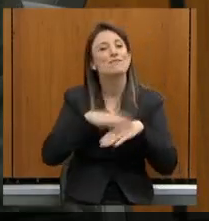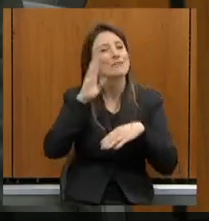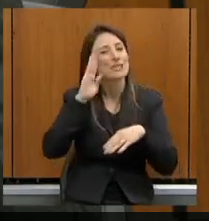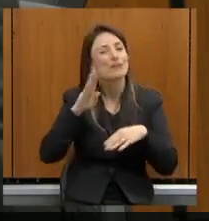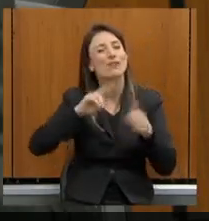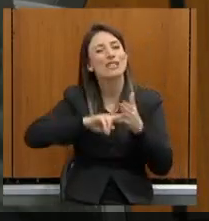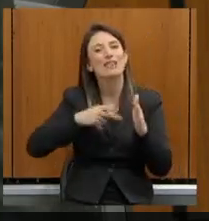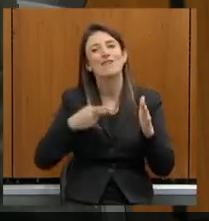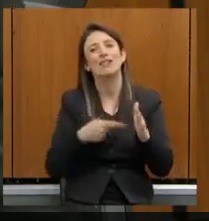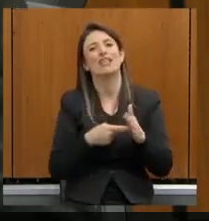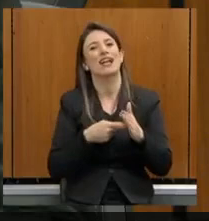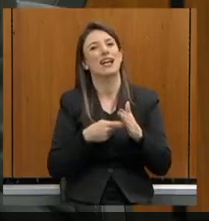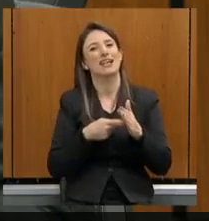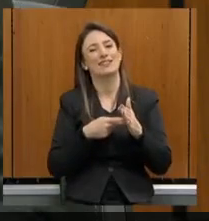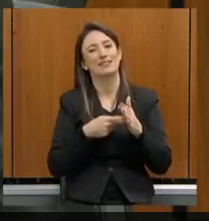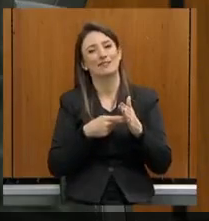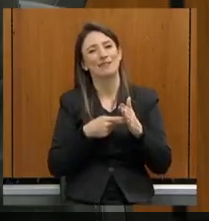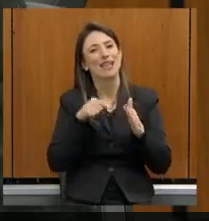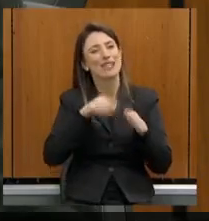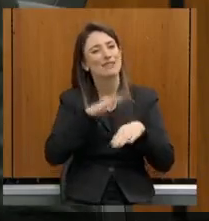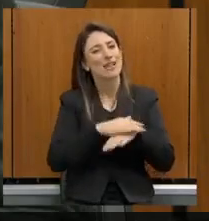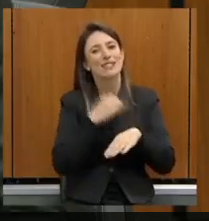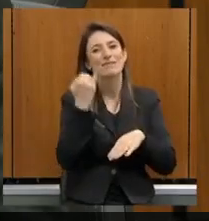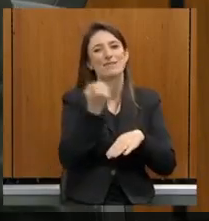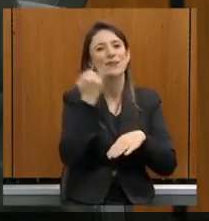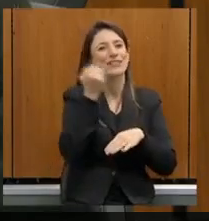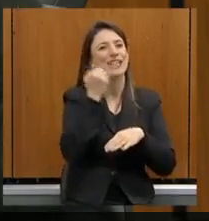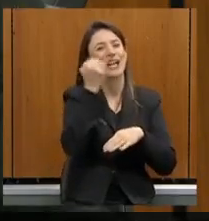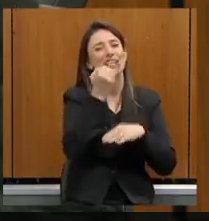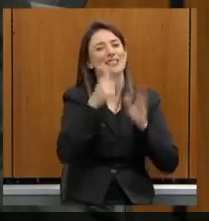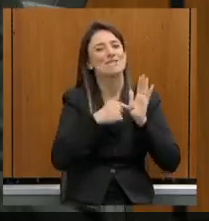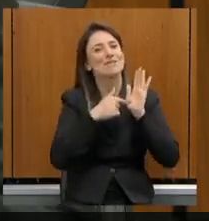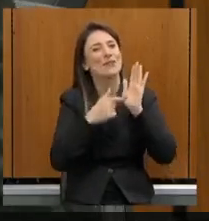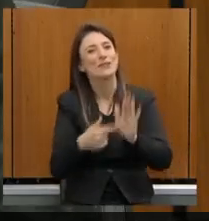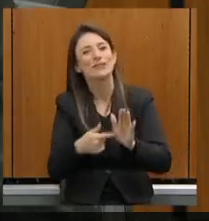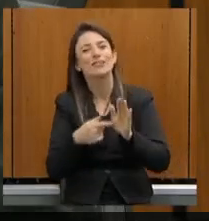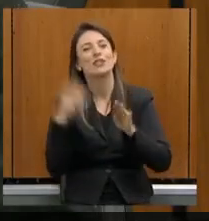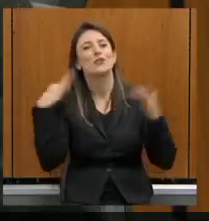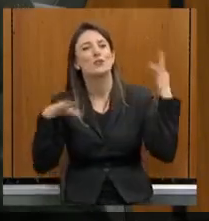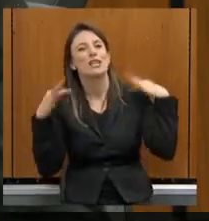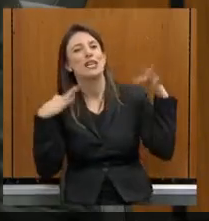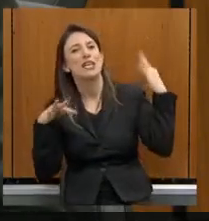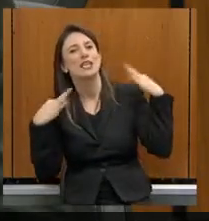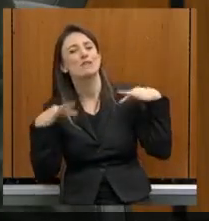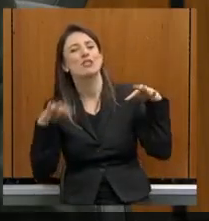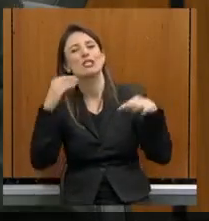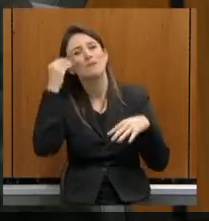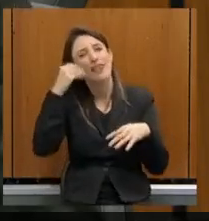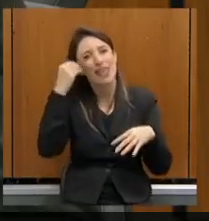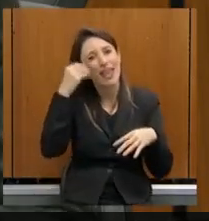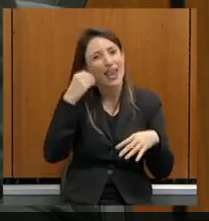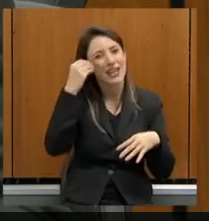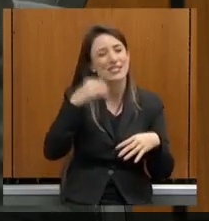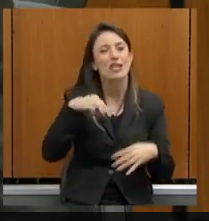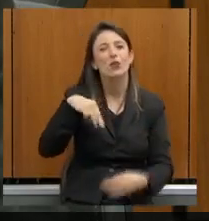contemporâneo do turismo de experiência que o mercado vem